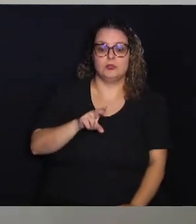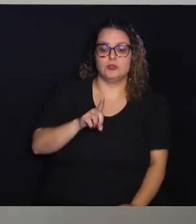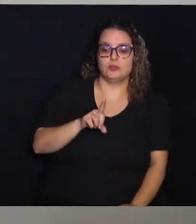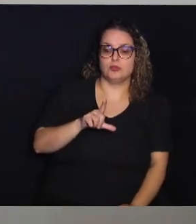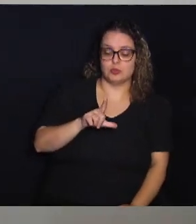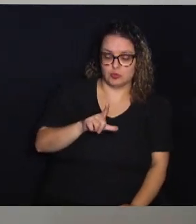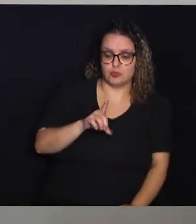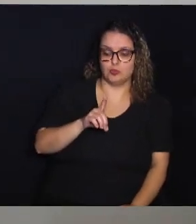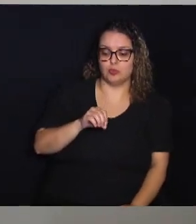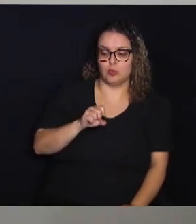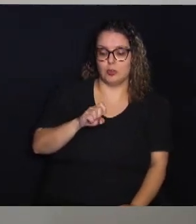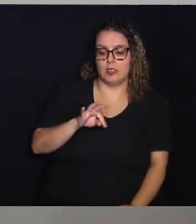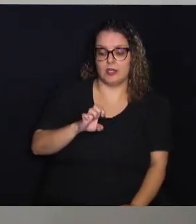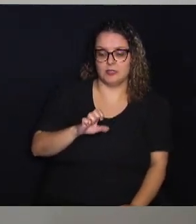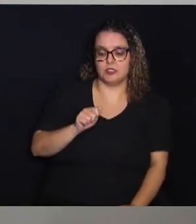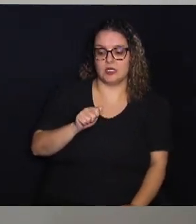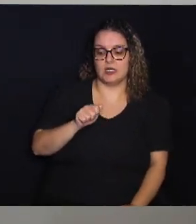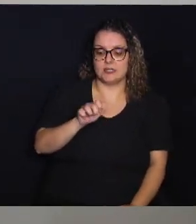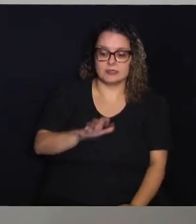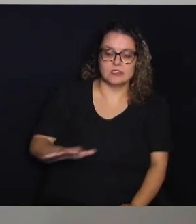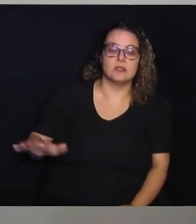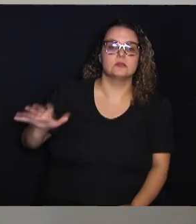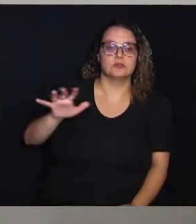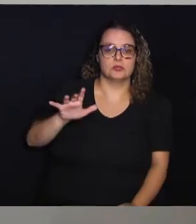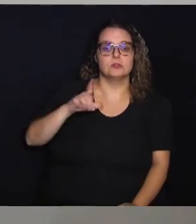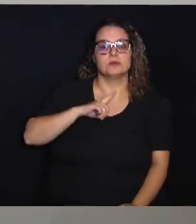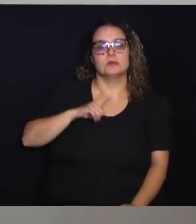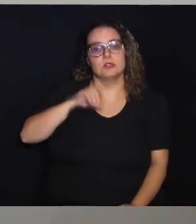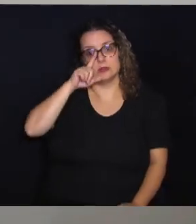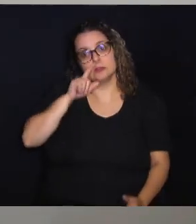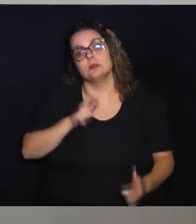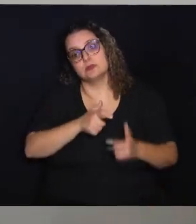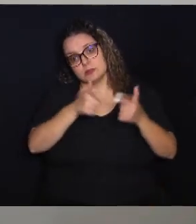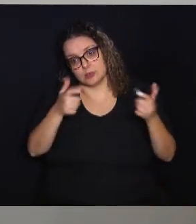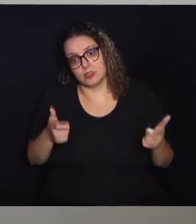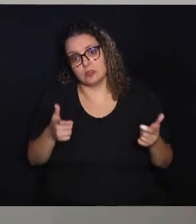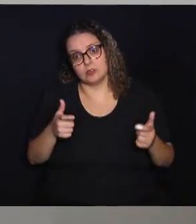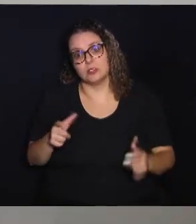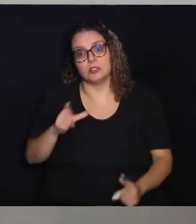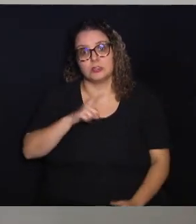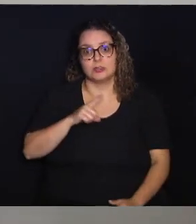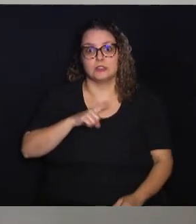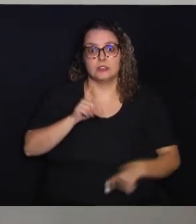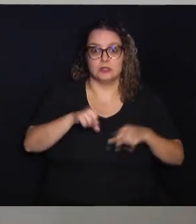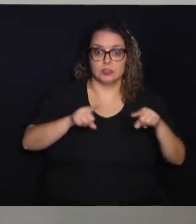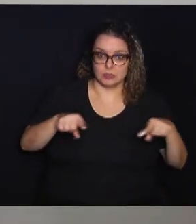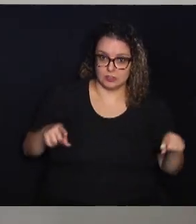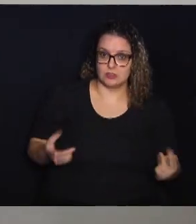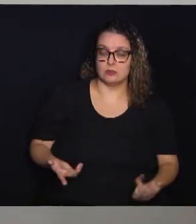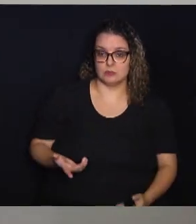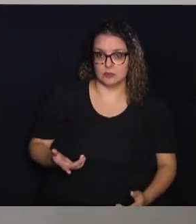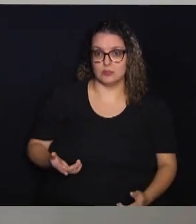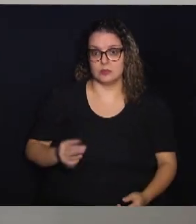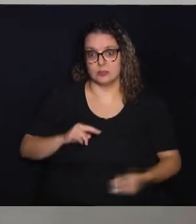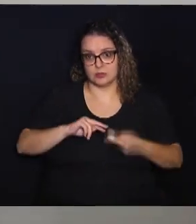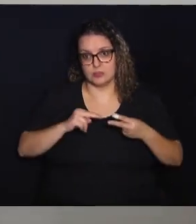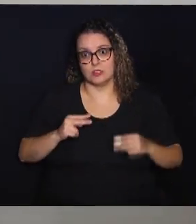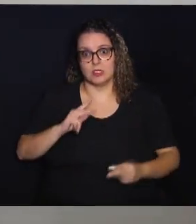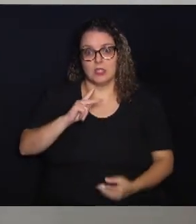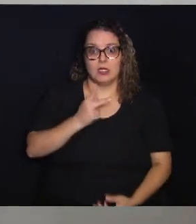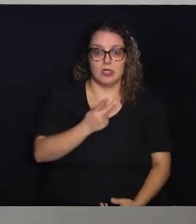asiático normalmente têm um risco maior de ter uma variante nesse gene